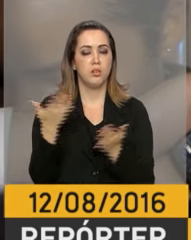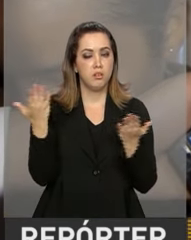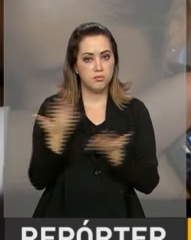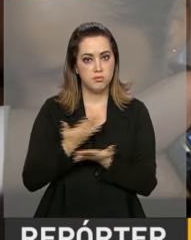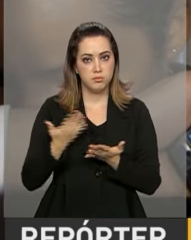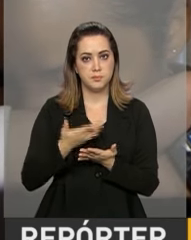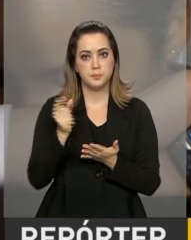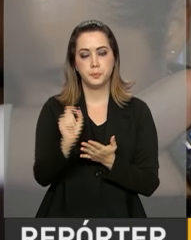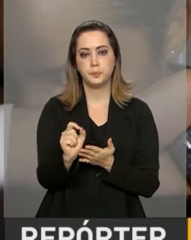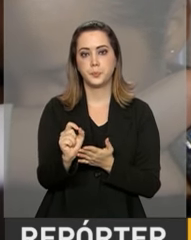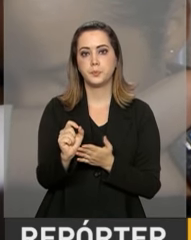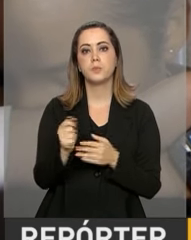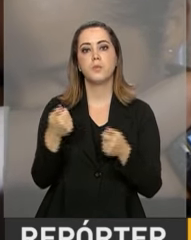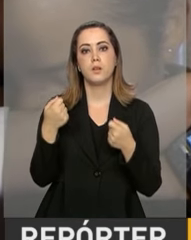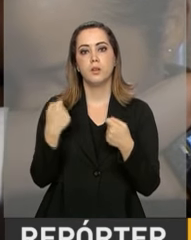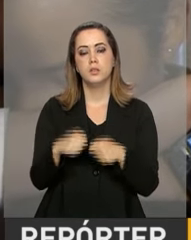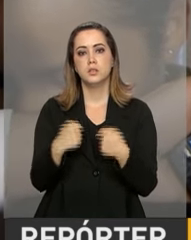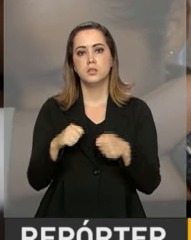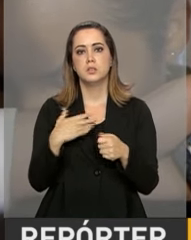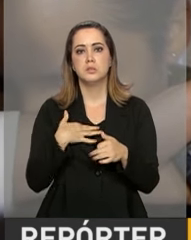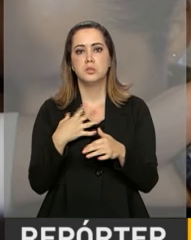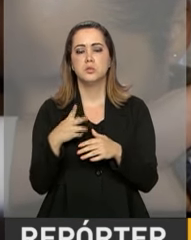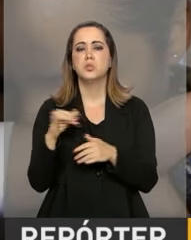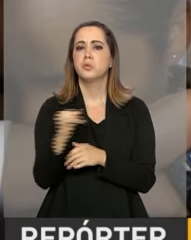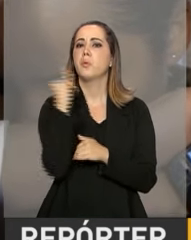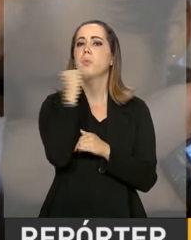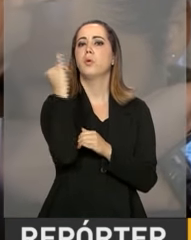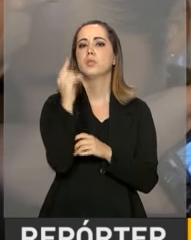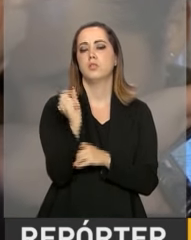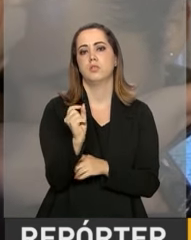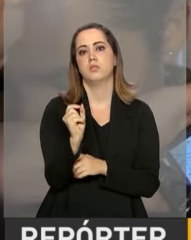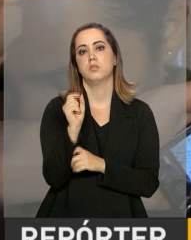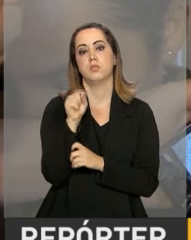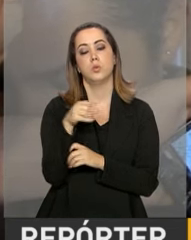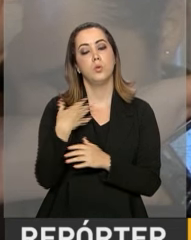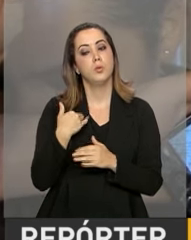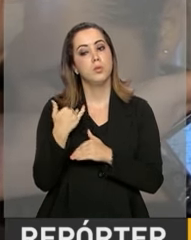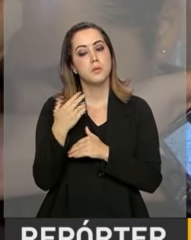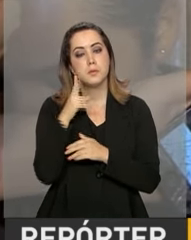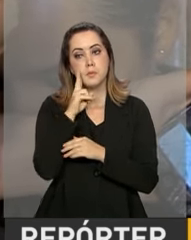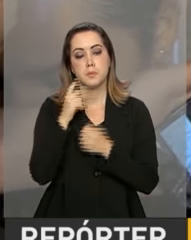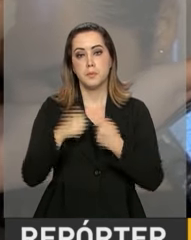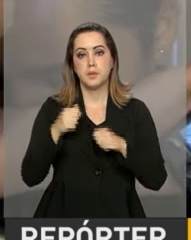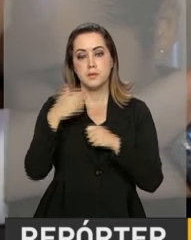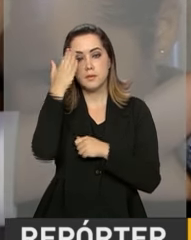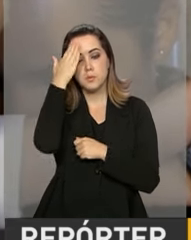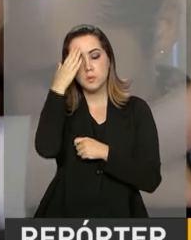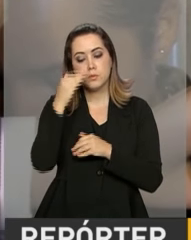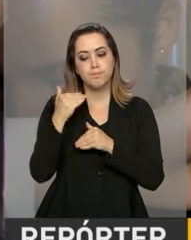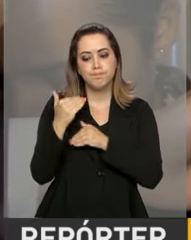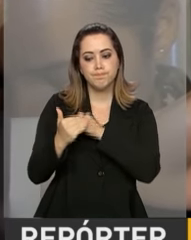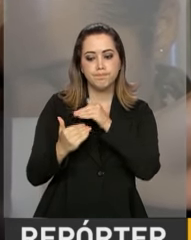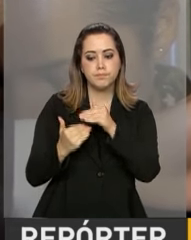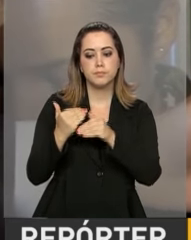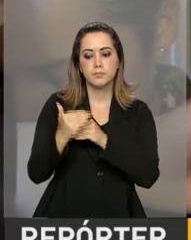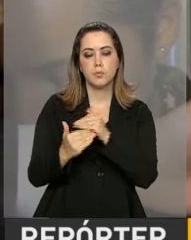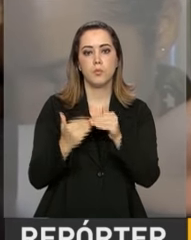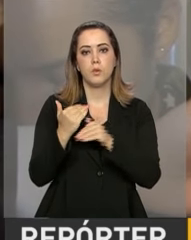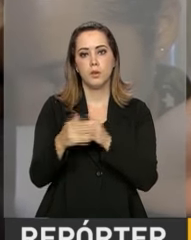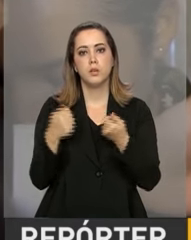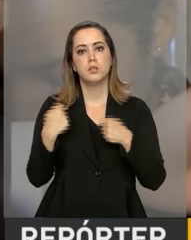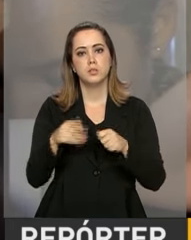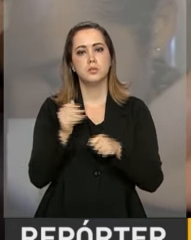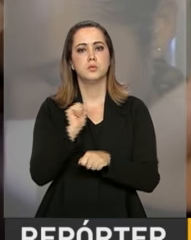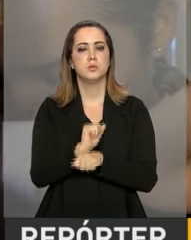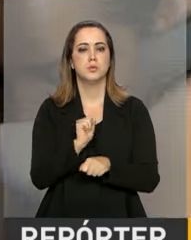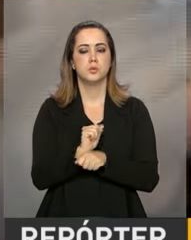momento, tenha tanta relevância. O que tem relevância é a tendência, né? Então vamos aguardar, mas é normal, movimento